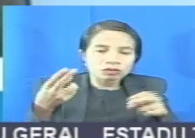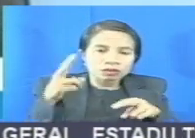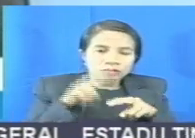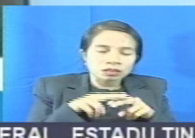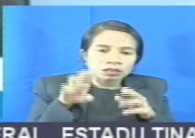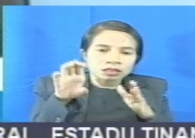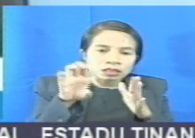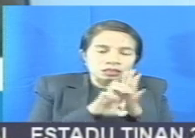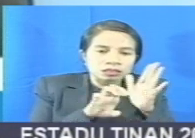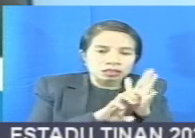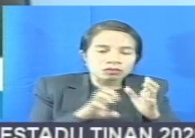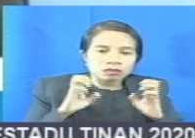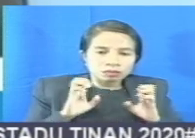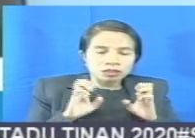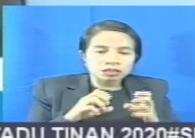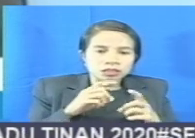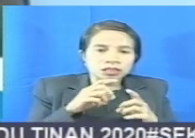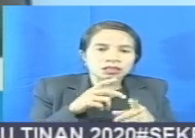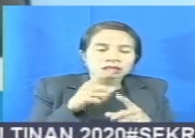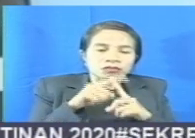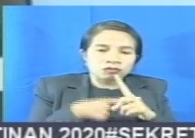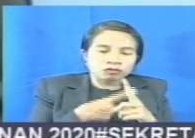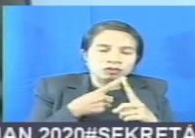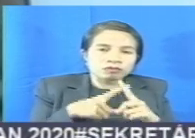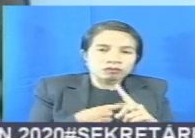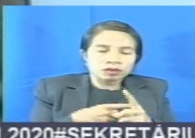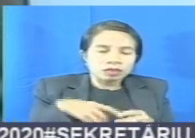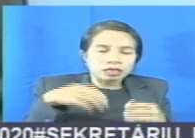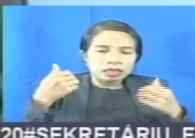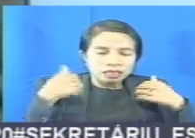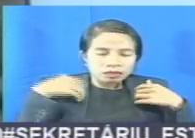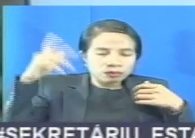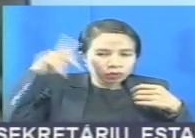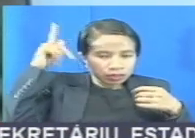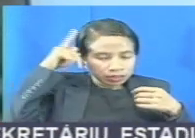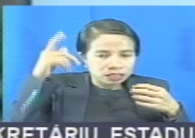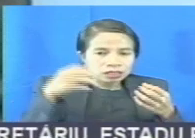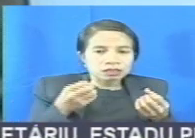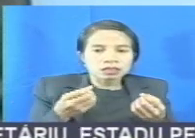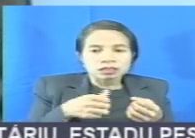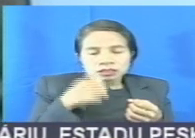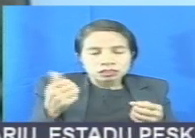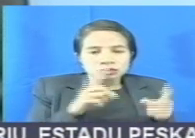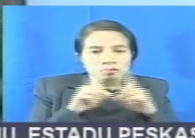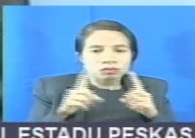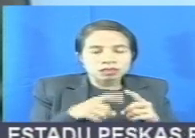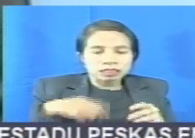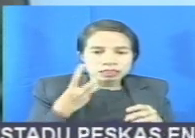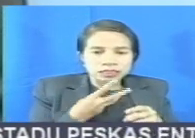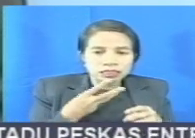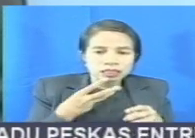estado de emergência cada fulan. E a política balon que a gente tem que ne precisa também lá itania rai lá nesan